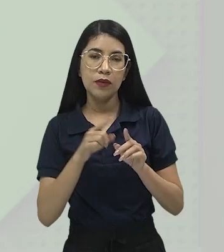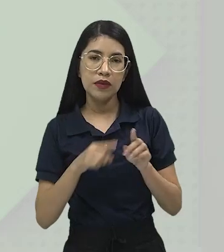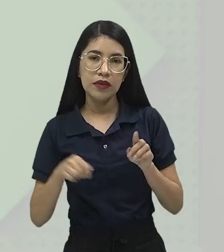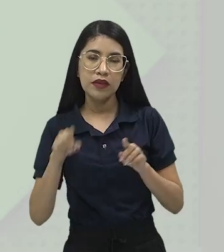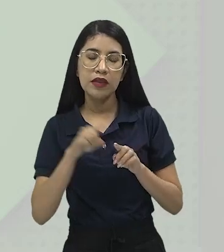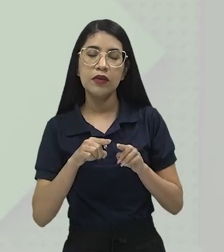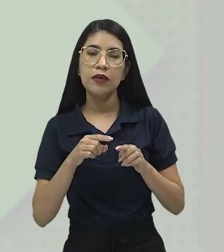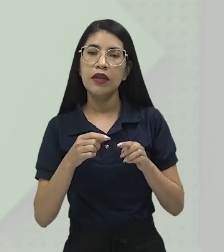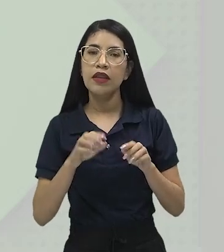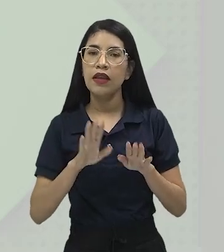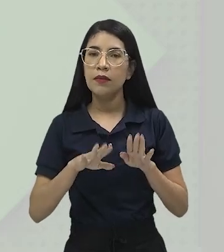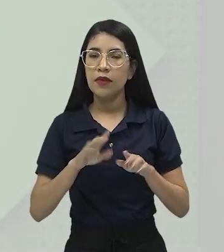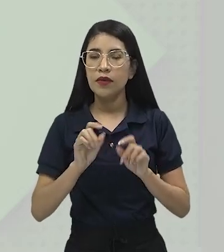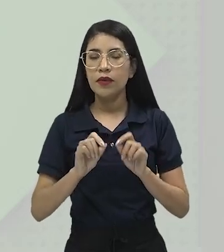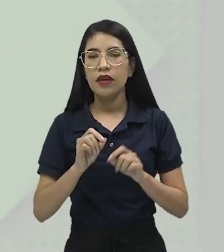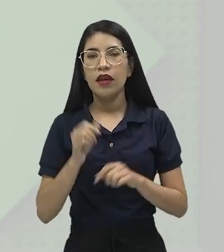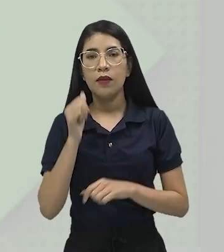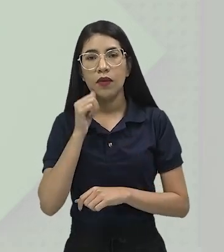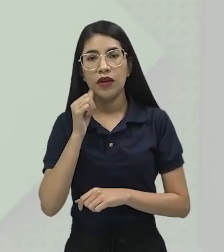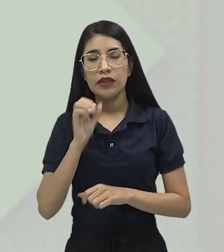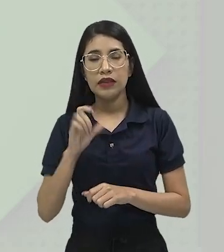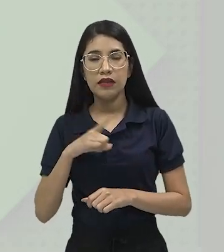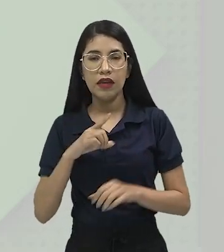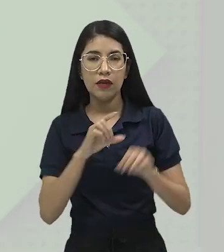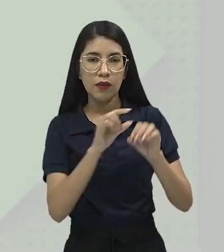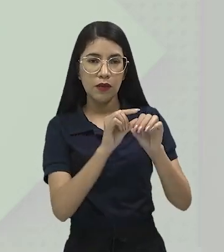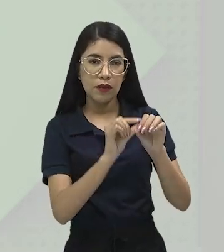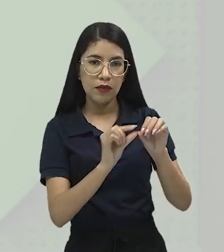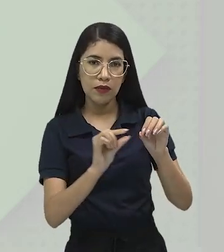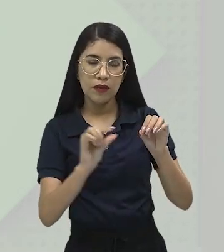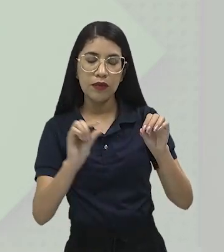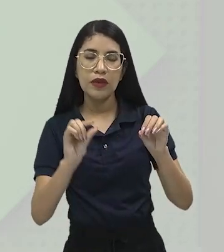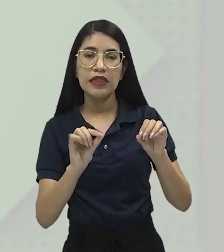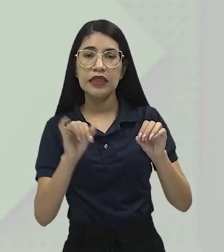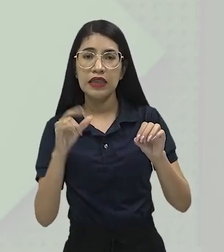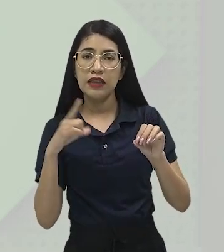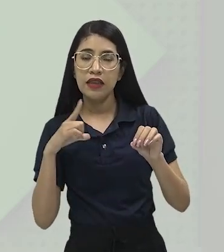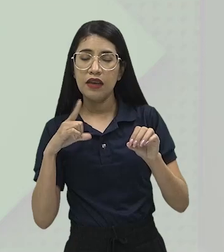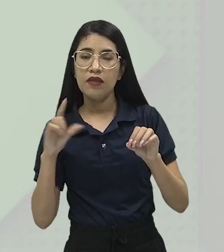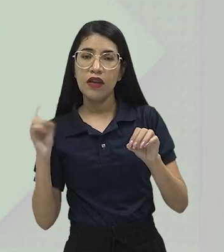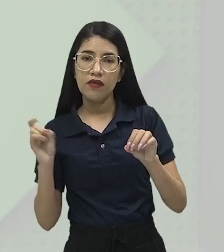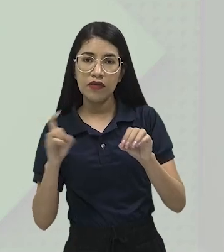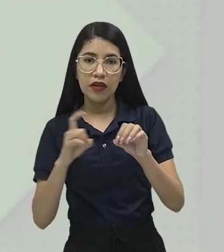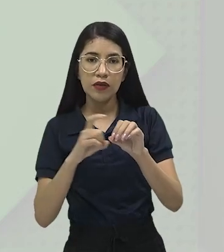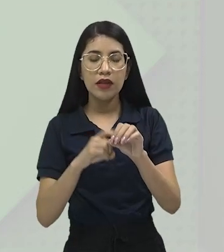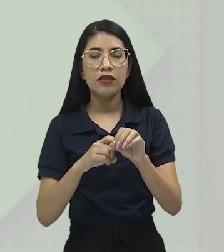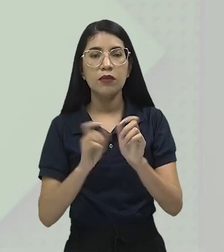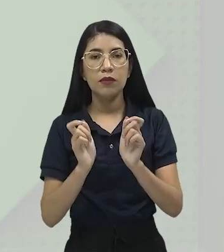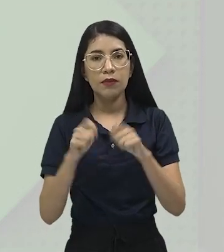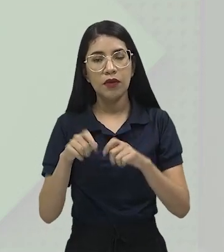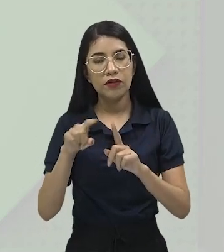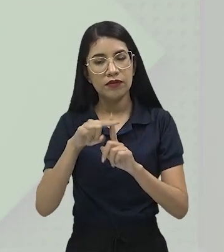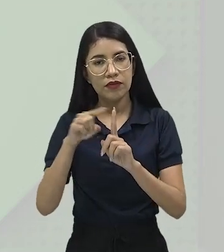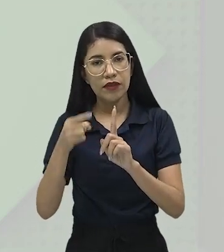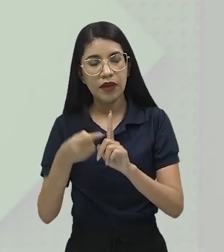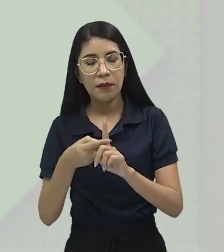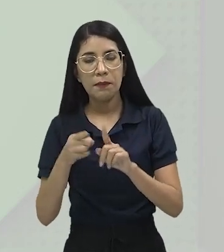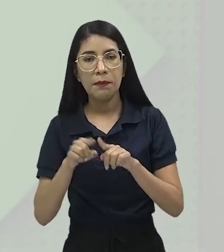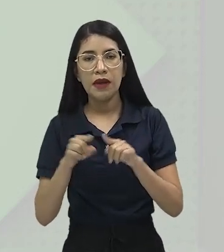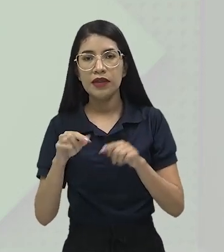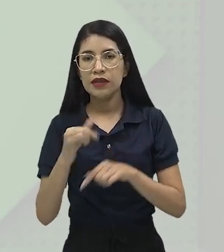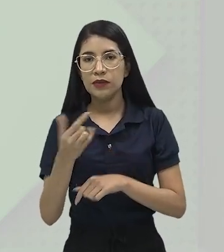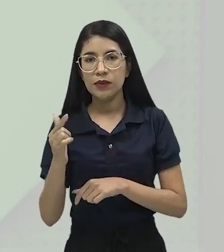né, menstrual dessa mulher. Ela liberou o ovócito, se ele foi fecundado, vai gerar ali uma gestação, mas se ele não